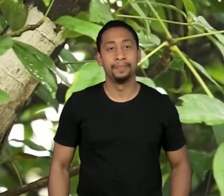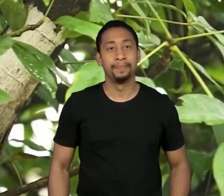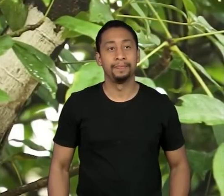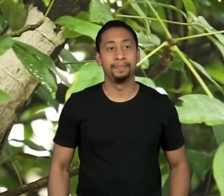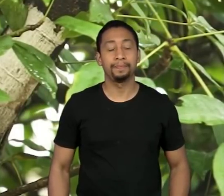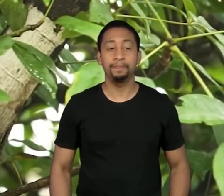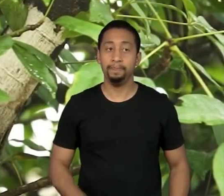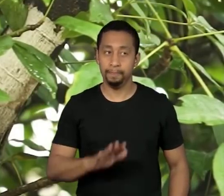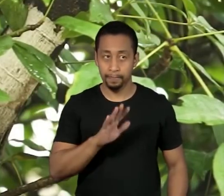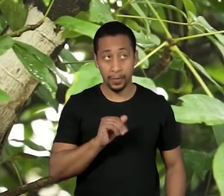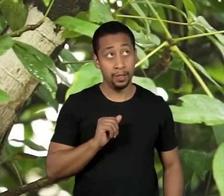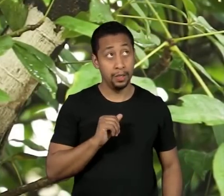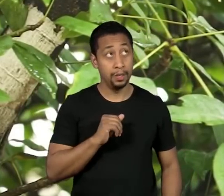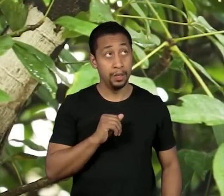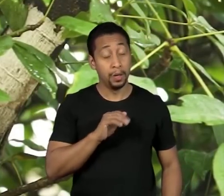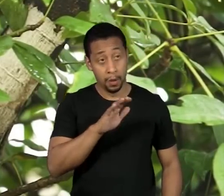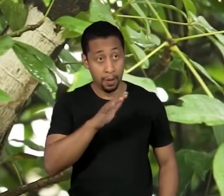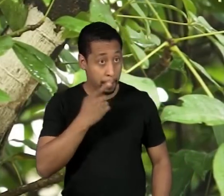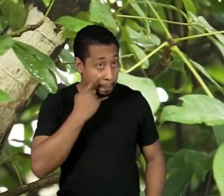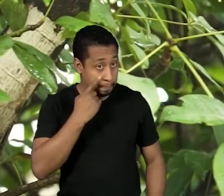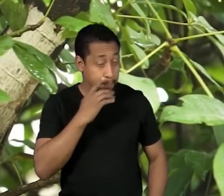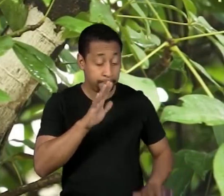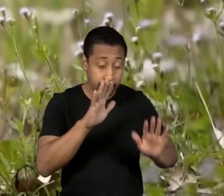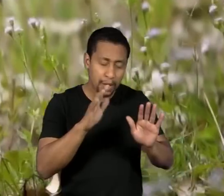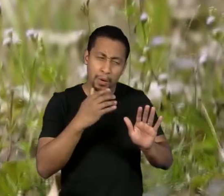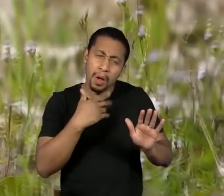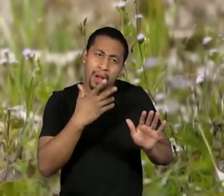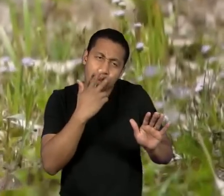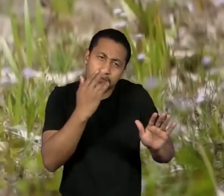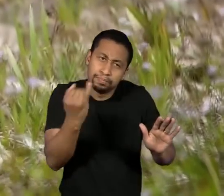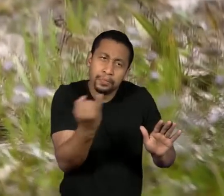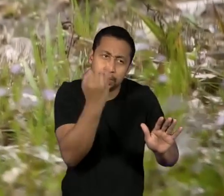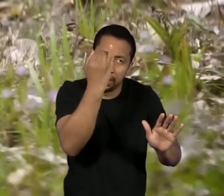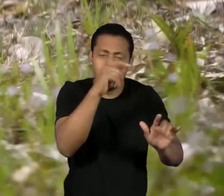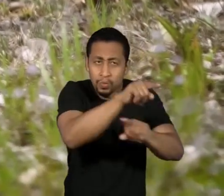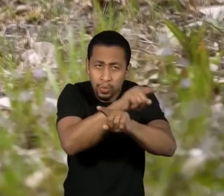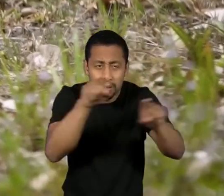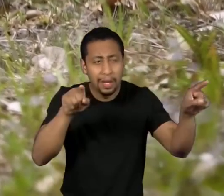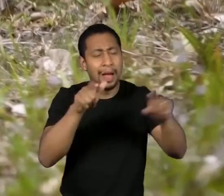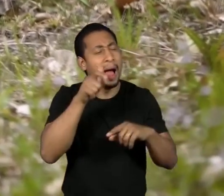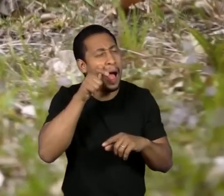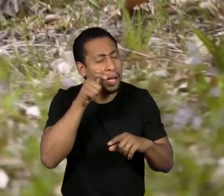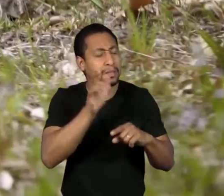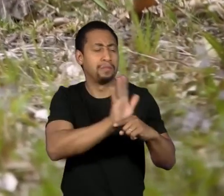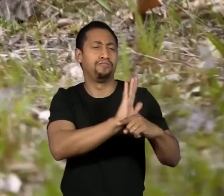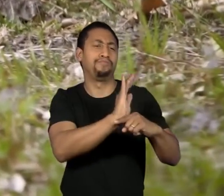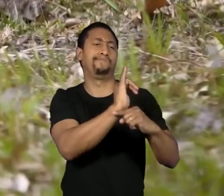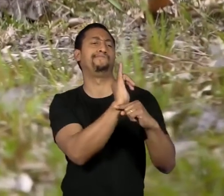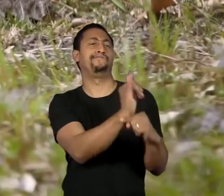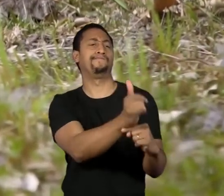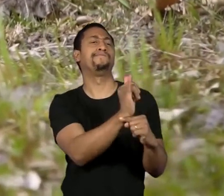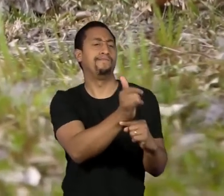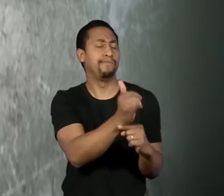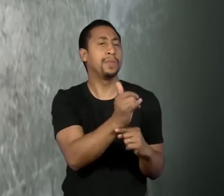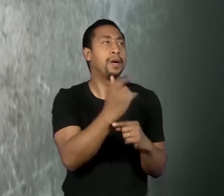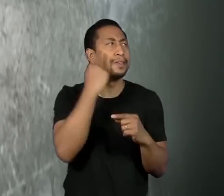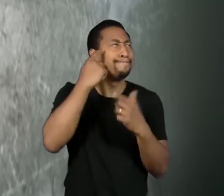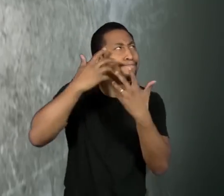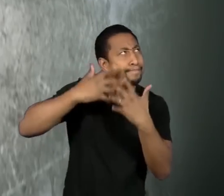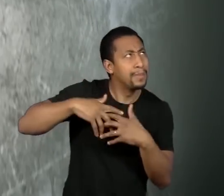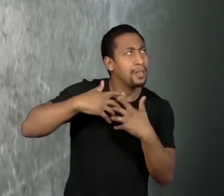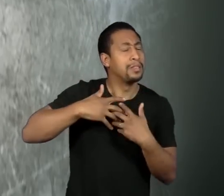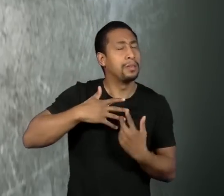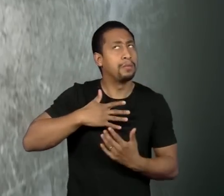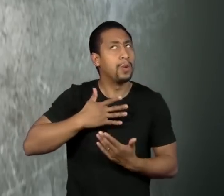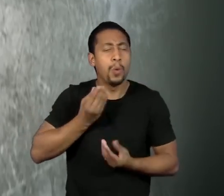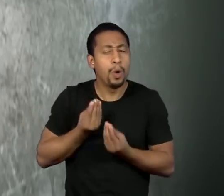Eu acho que é importante que, eu espero que as pessoas assistam o documentário e de alguma forma repensem os seus hábitos de consumo e